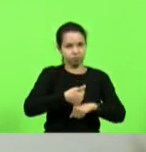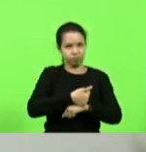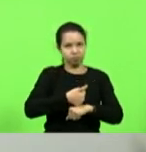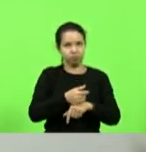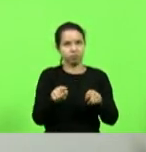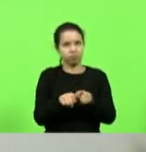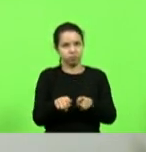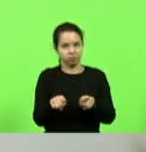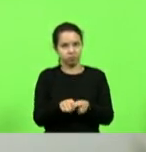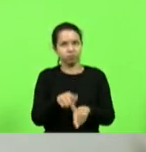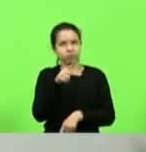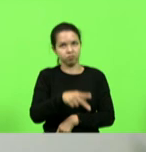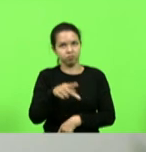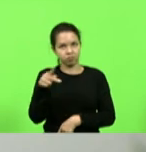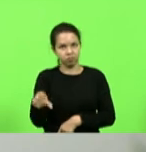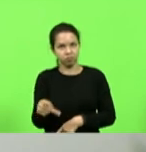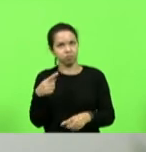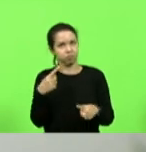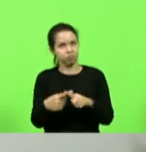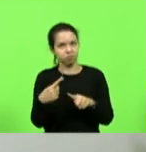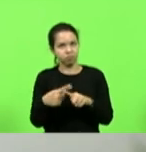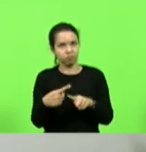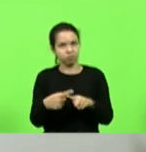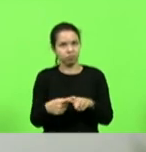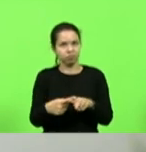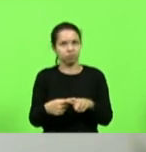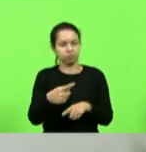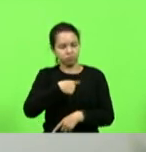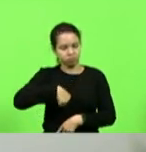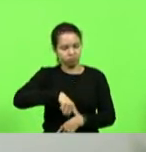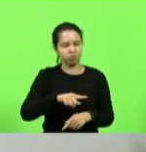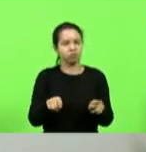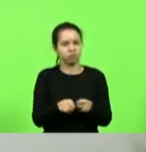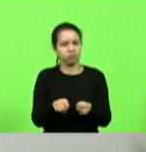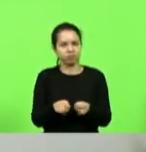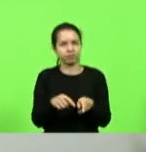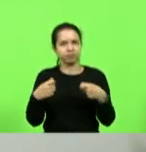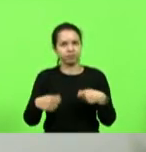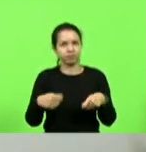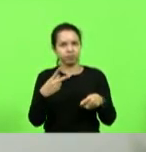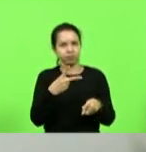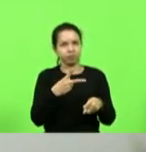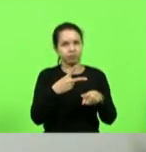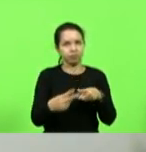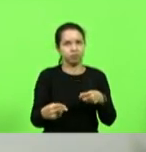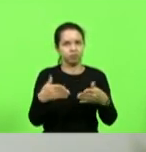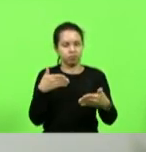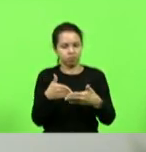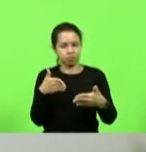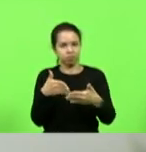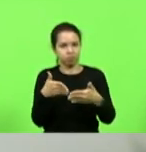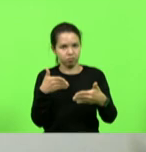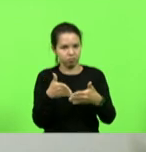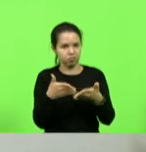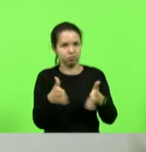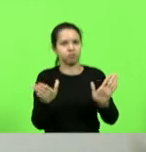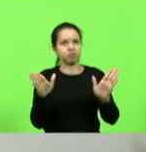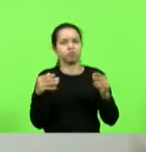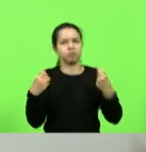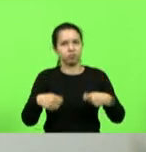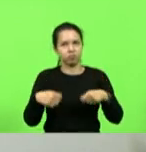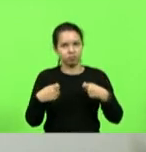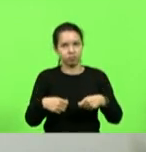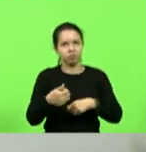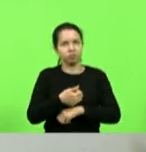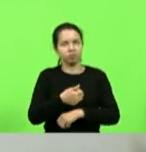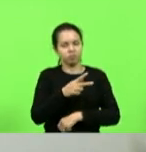professores, porque eu entendo que nós também precisamos vencer esta barreira, com os professores também.